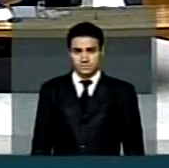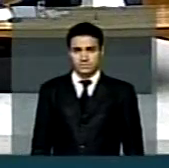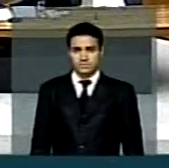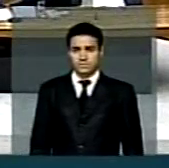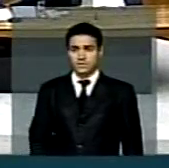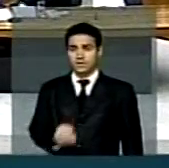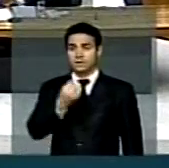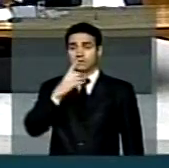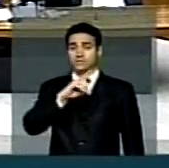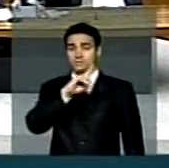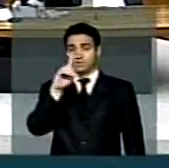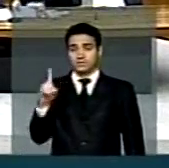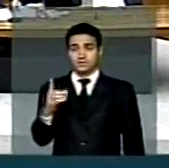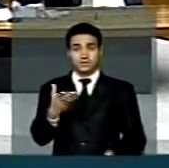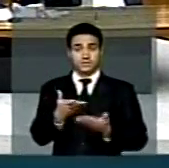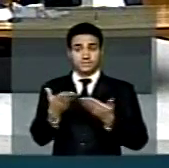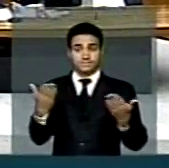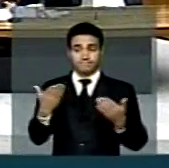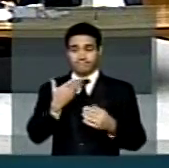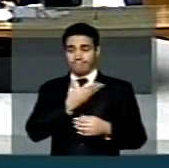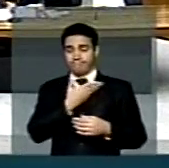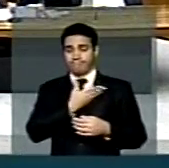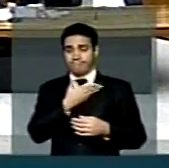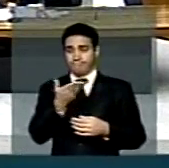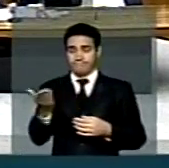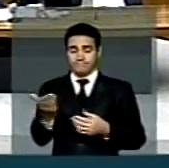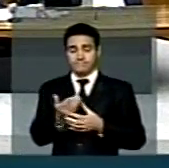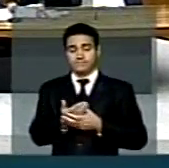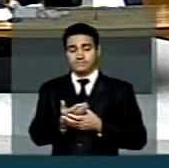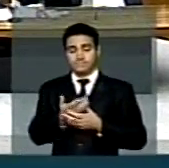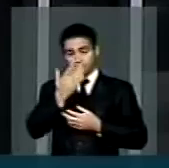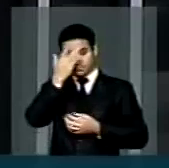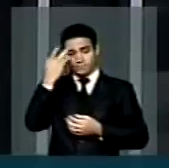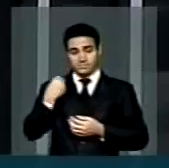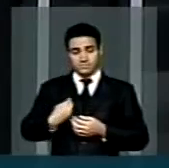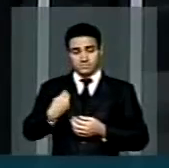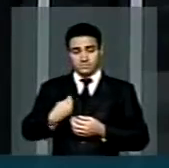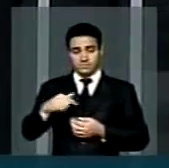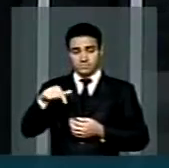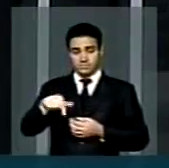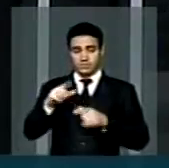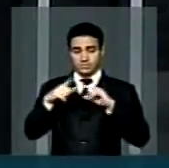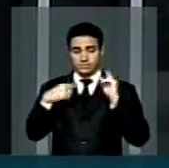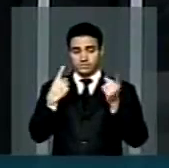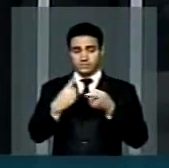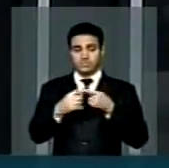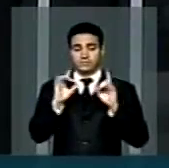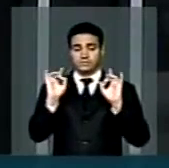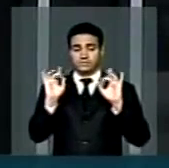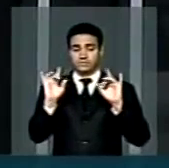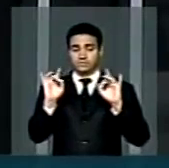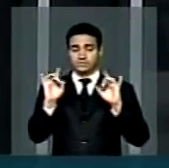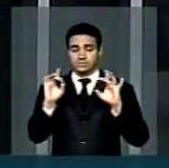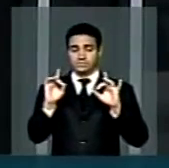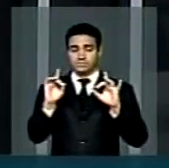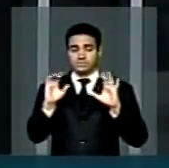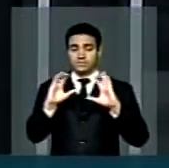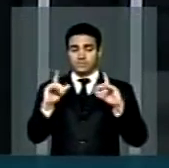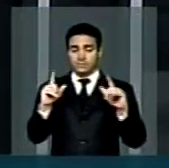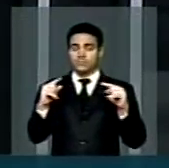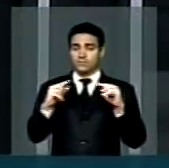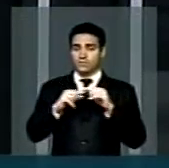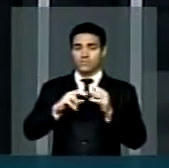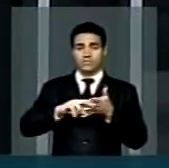Muito bom dia, companheiras, companheiros, aqui presentes nessa sessão solene, que sem dúvida nenhuma é um